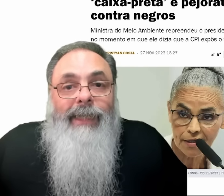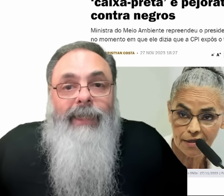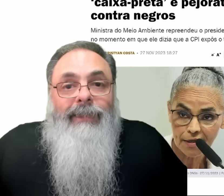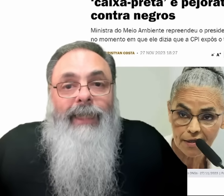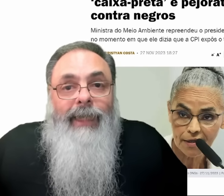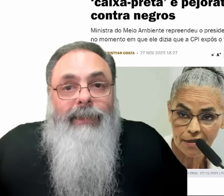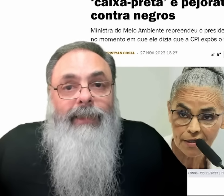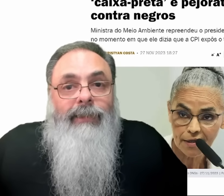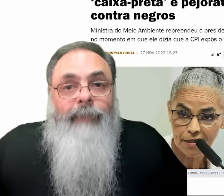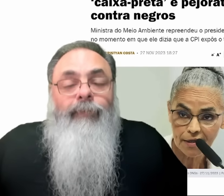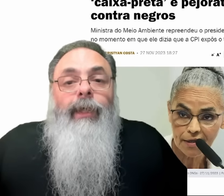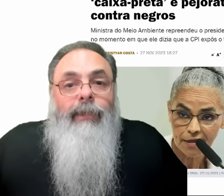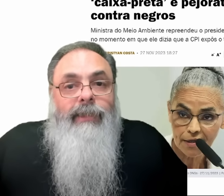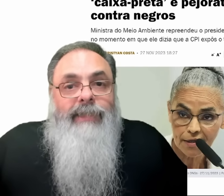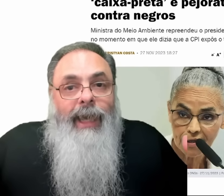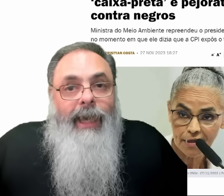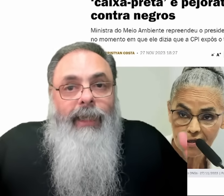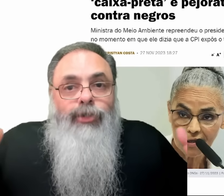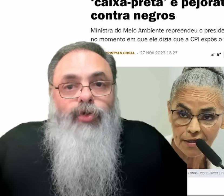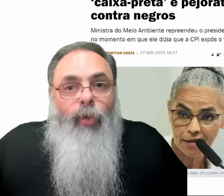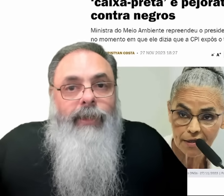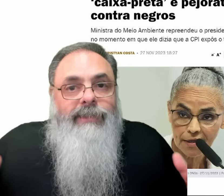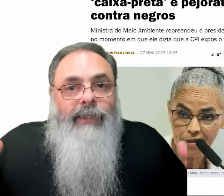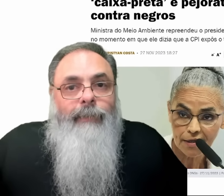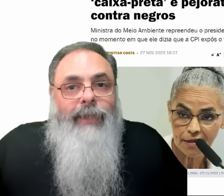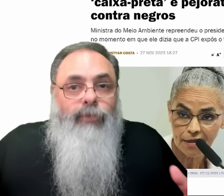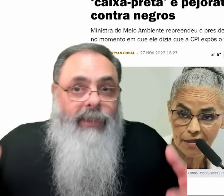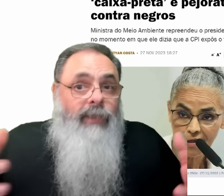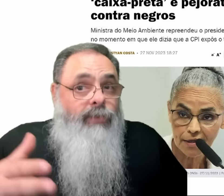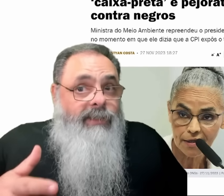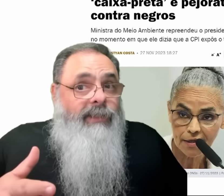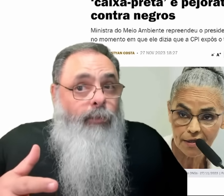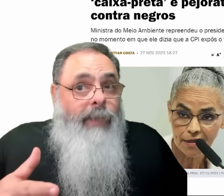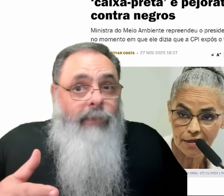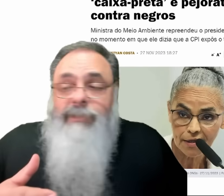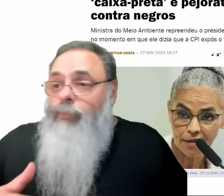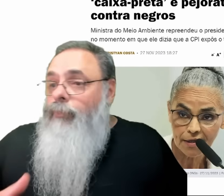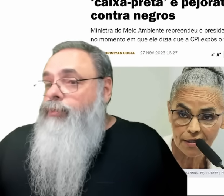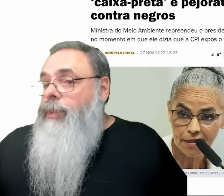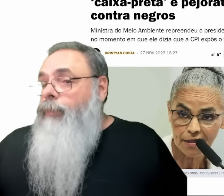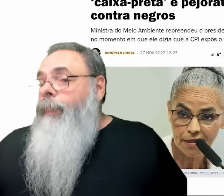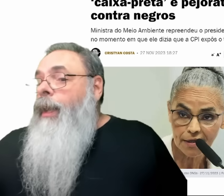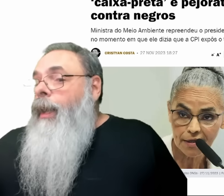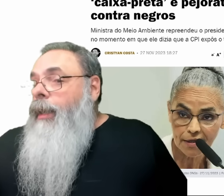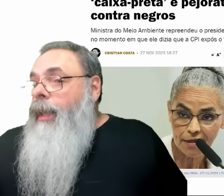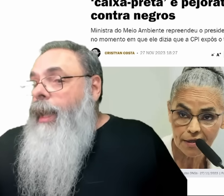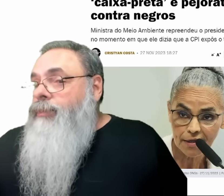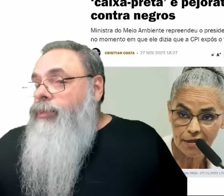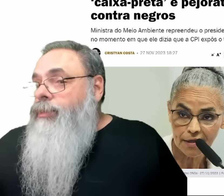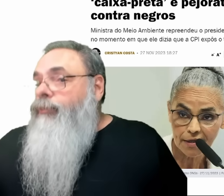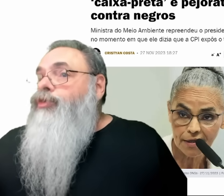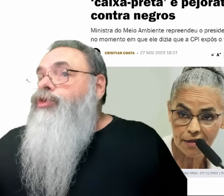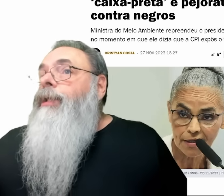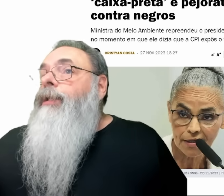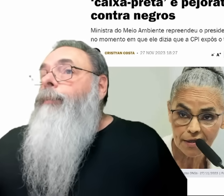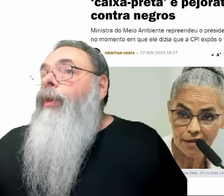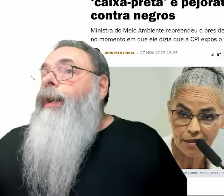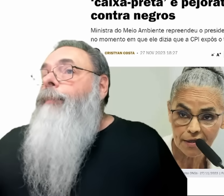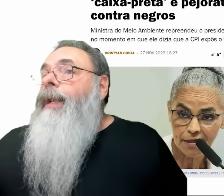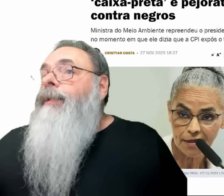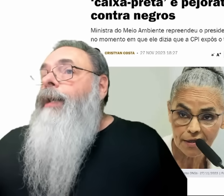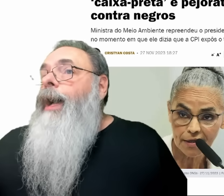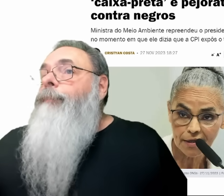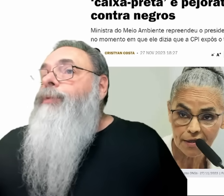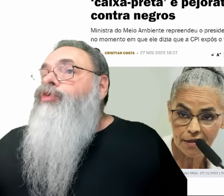roubalheira danada que tem nessa área aí de ONGs lá na Amazônia que você tá no meio dessa confusão essa notícia foi sugerida por